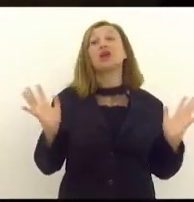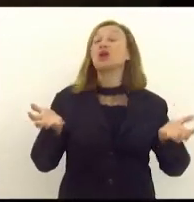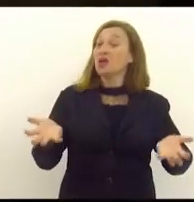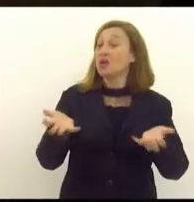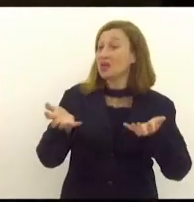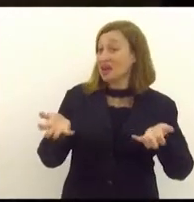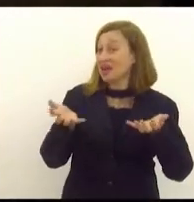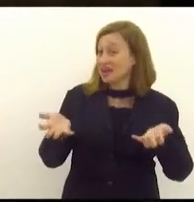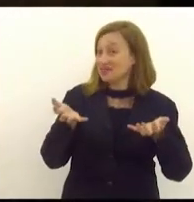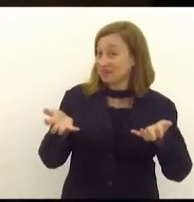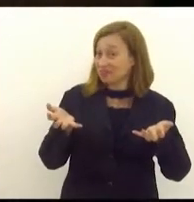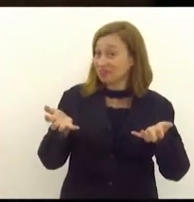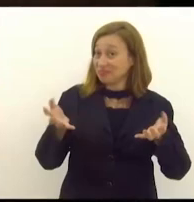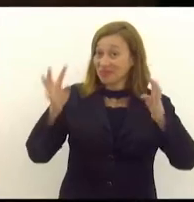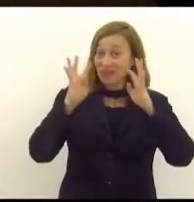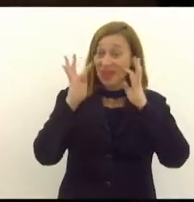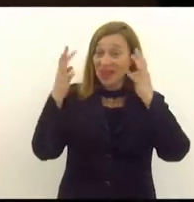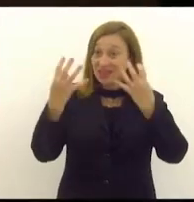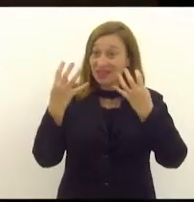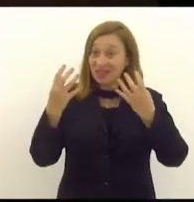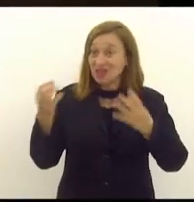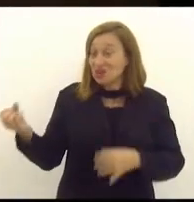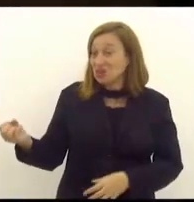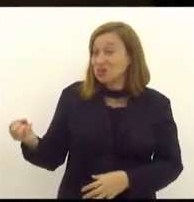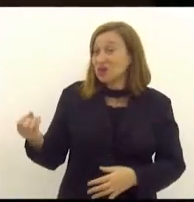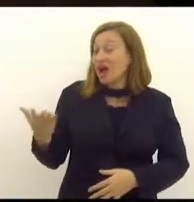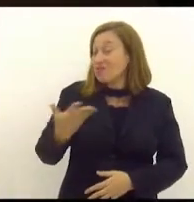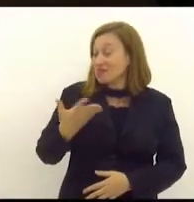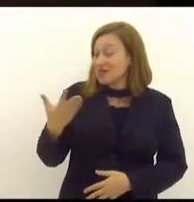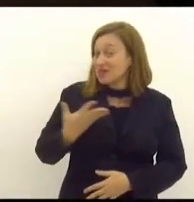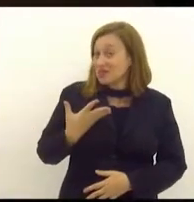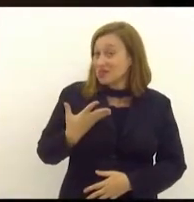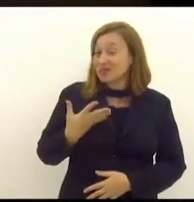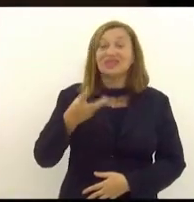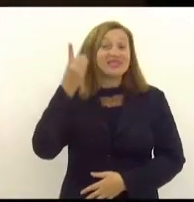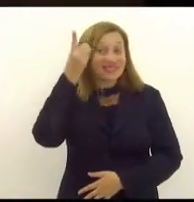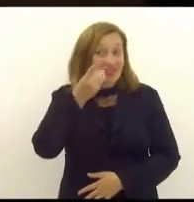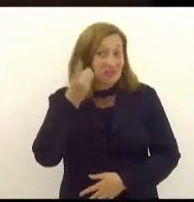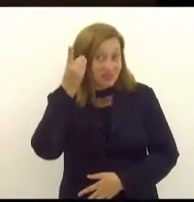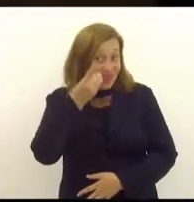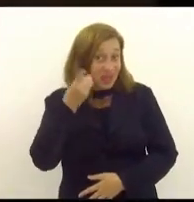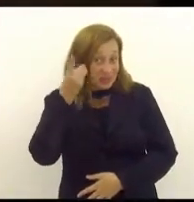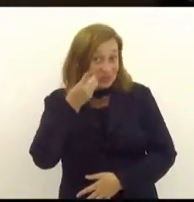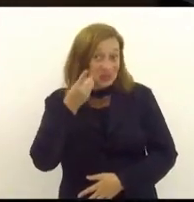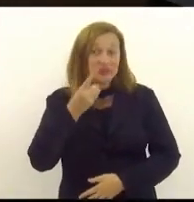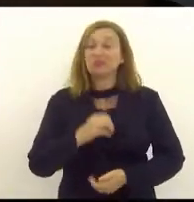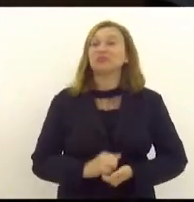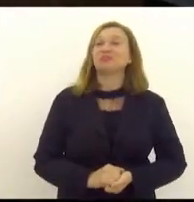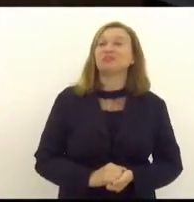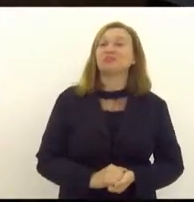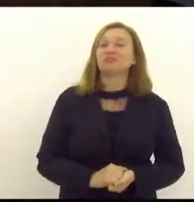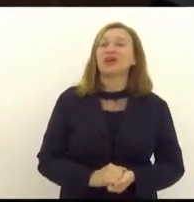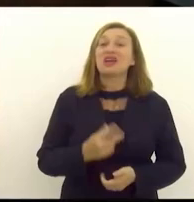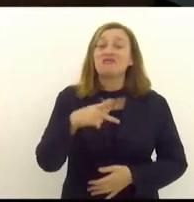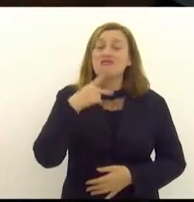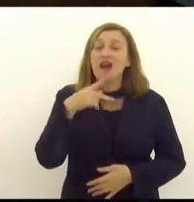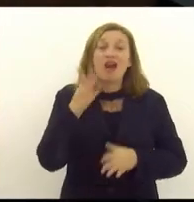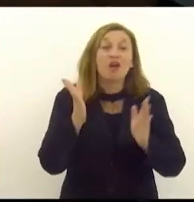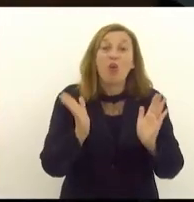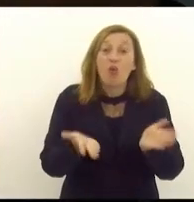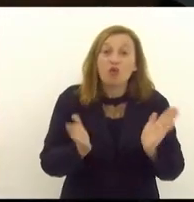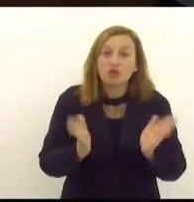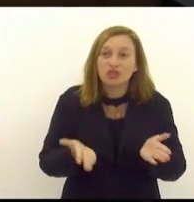quero atenção dos Nobres colegas deputados e dizer que